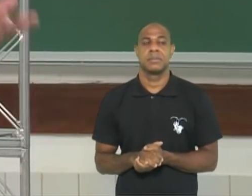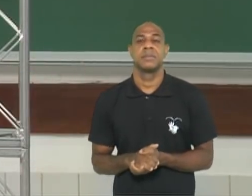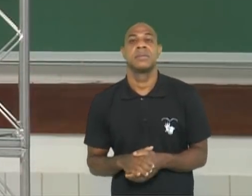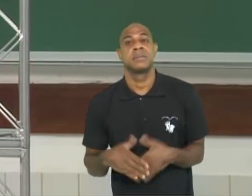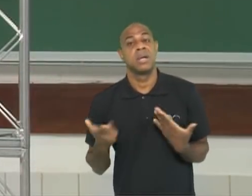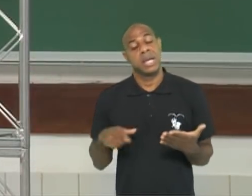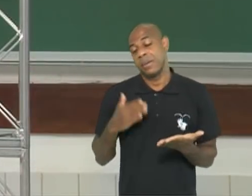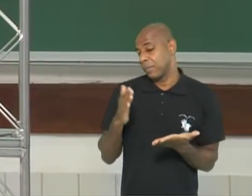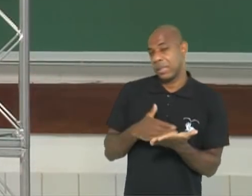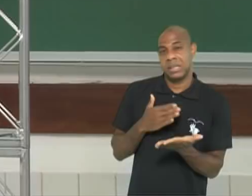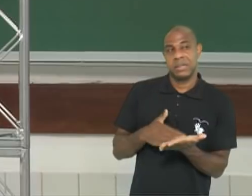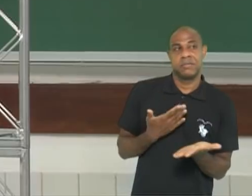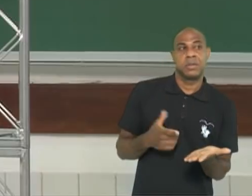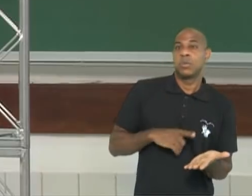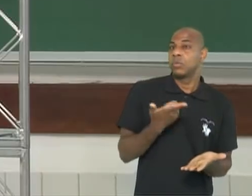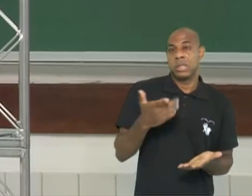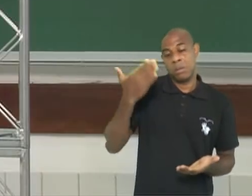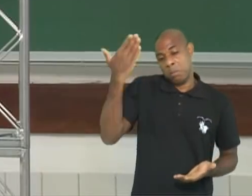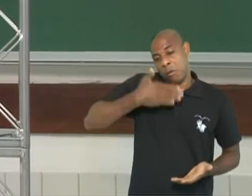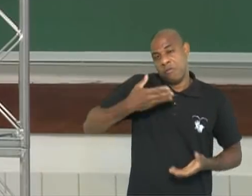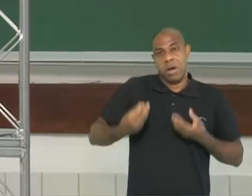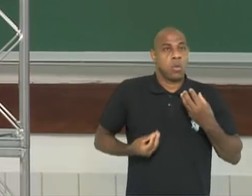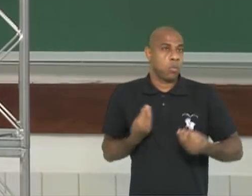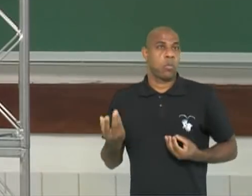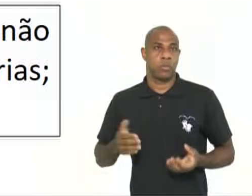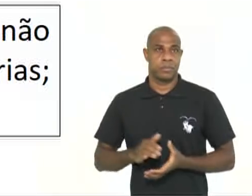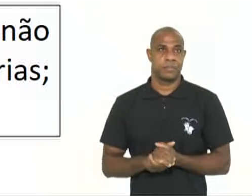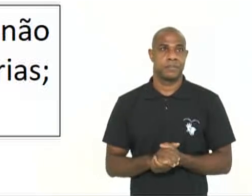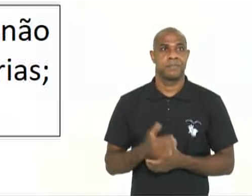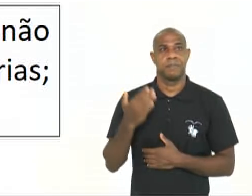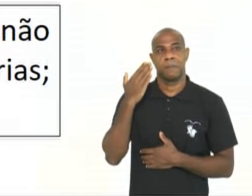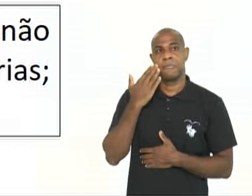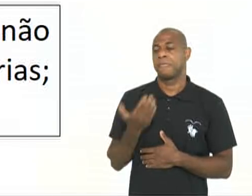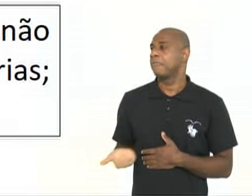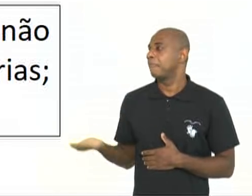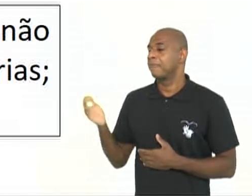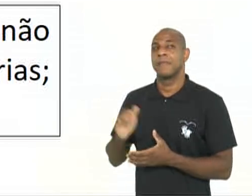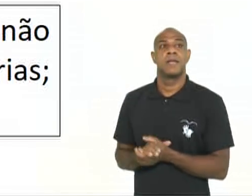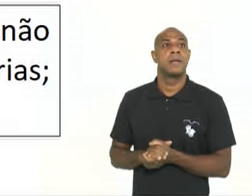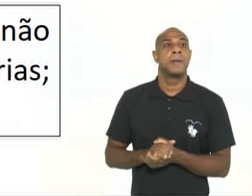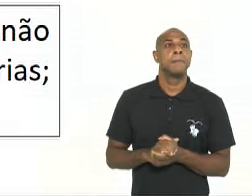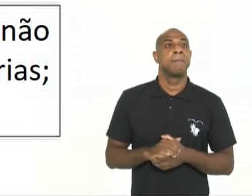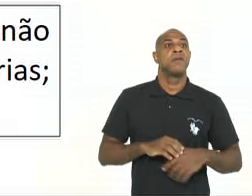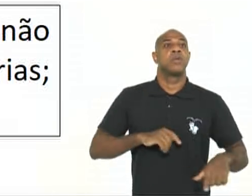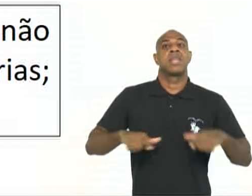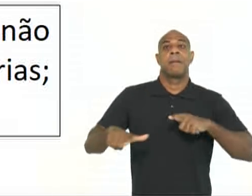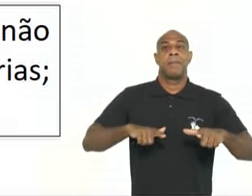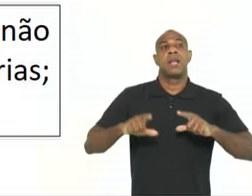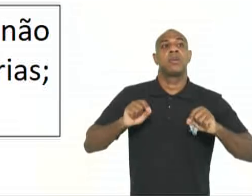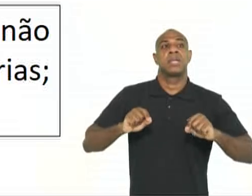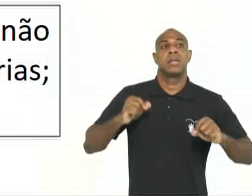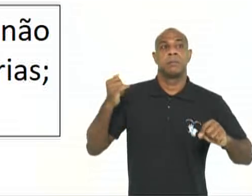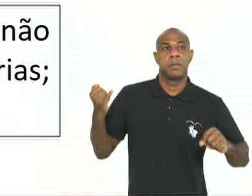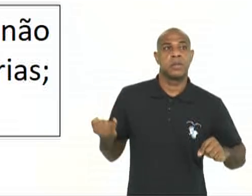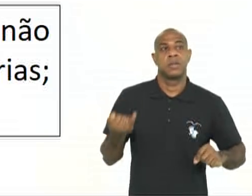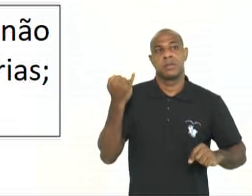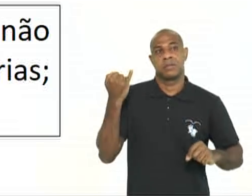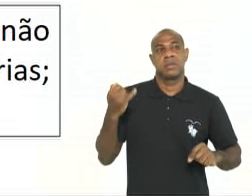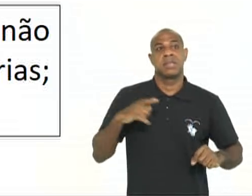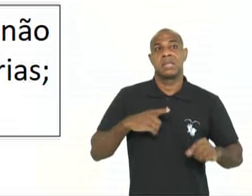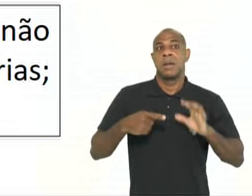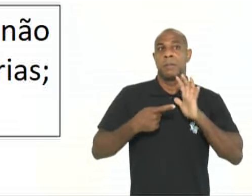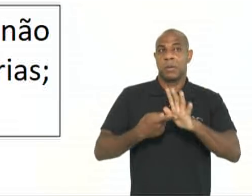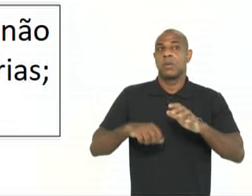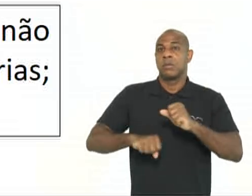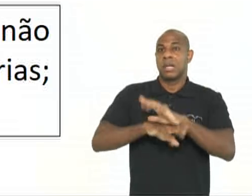lendas, né? Não temos comprovações. Agora, sim, o trabalho é muito interessante. Eles têm uma coisa muito clara